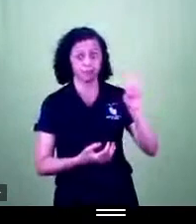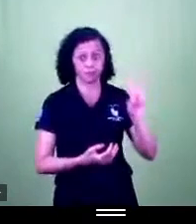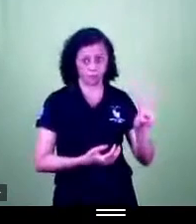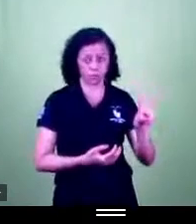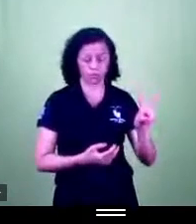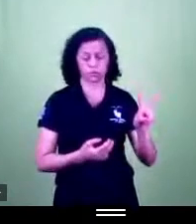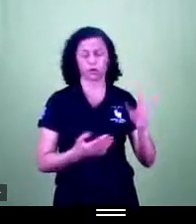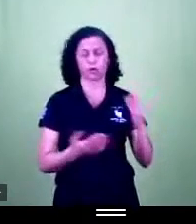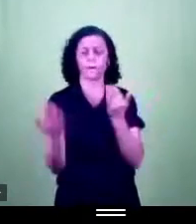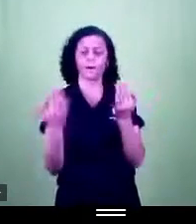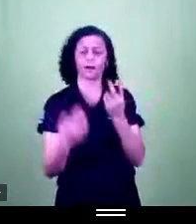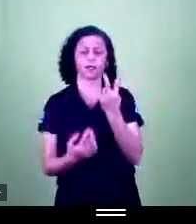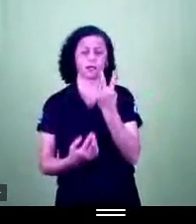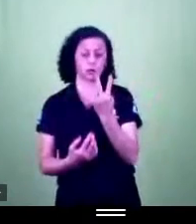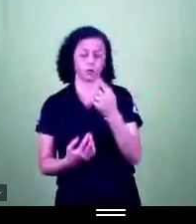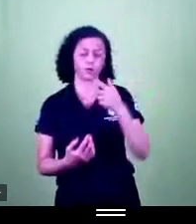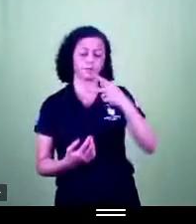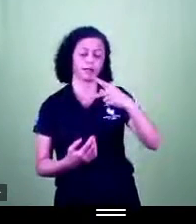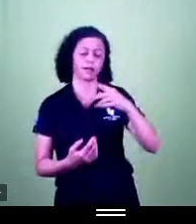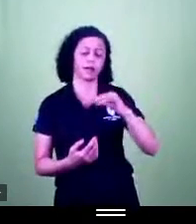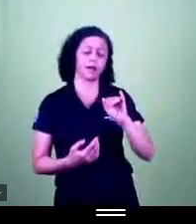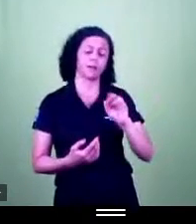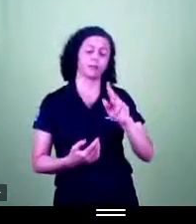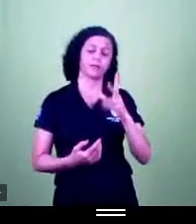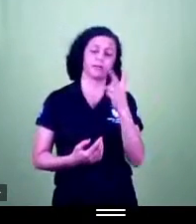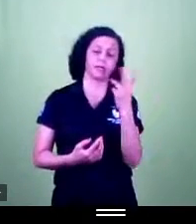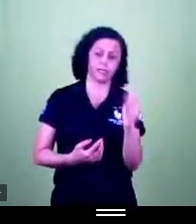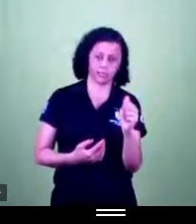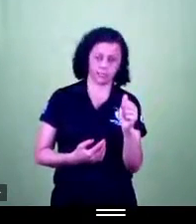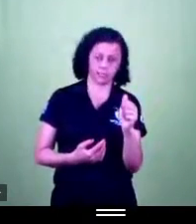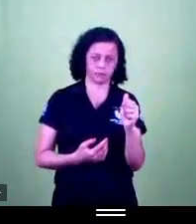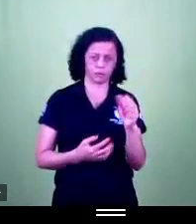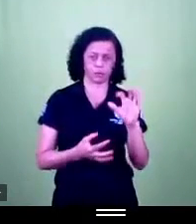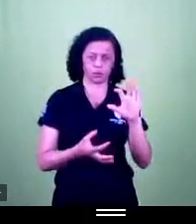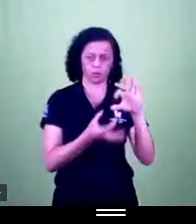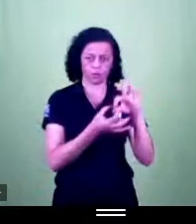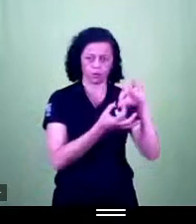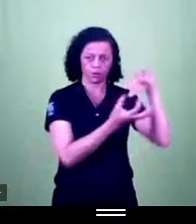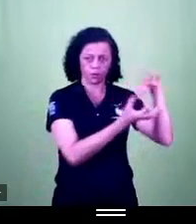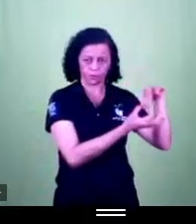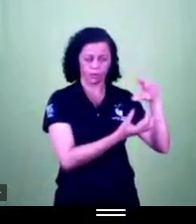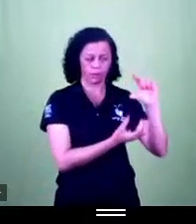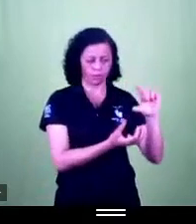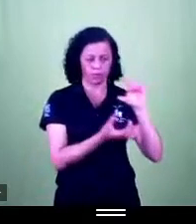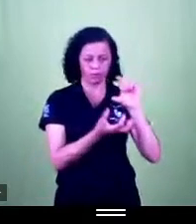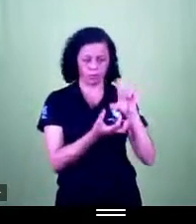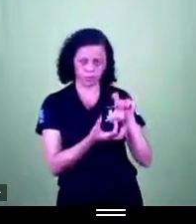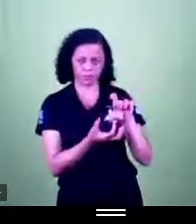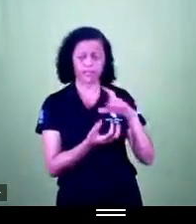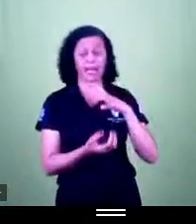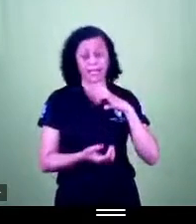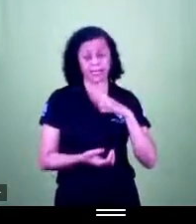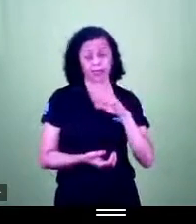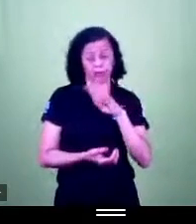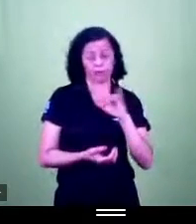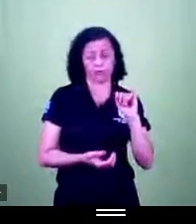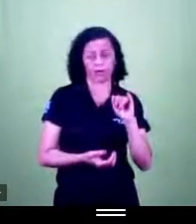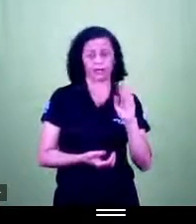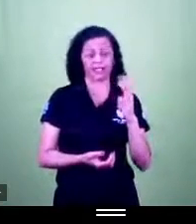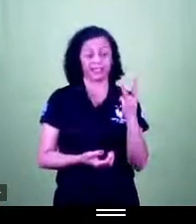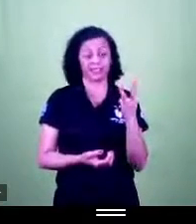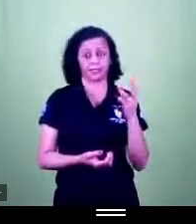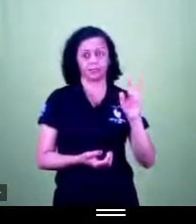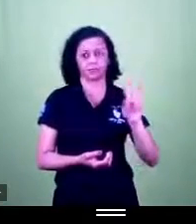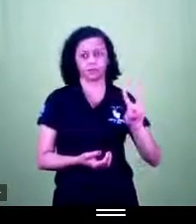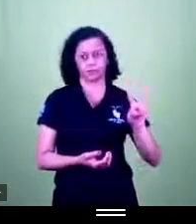de 1,5 volt cada uma, conectadas em série, por exemplo, né? Eu vou ter uma tensão de 3 volts. Ok, né? Ah, mas se